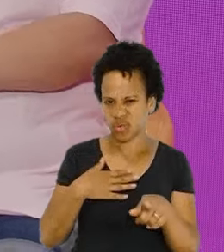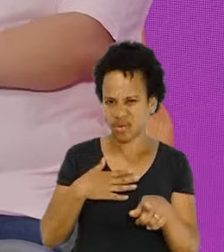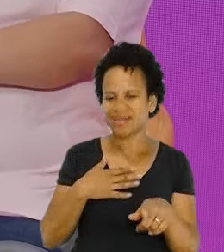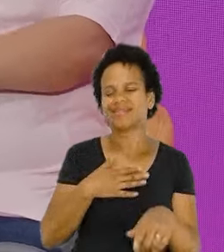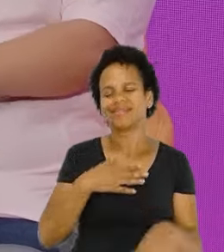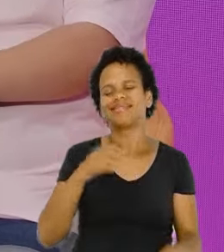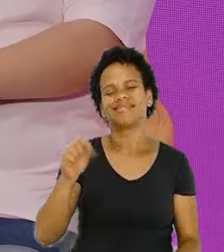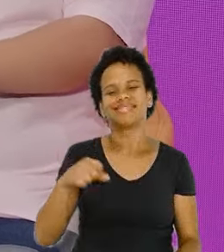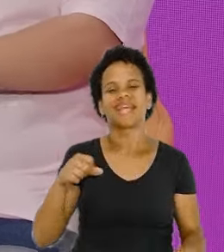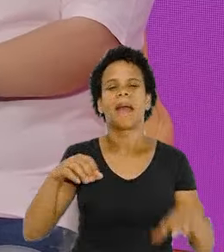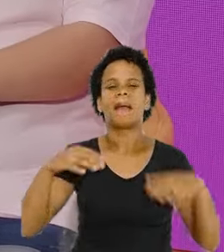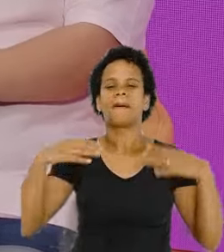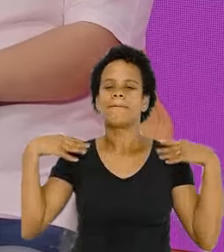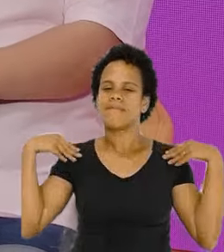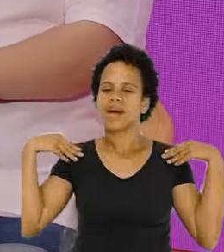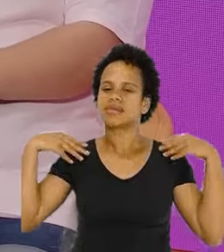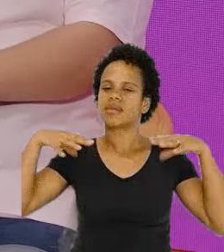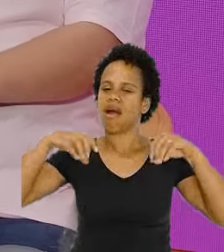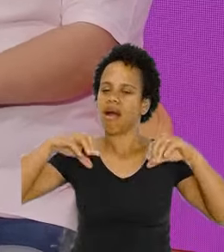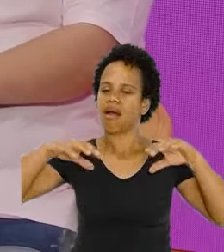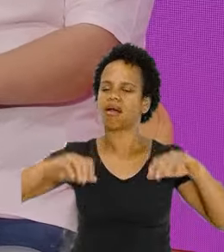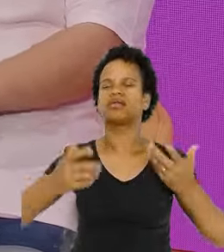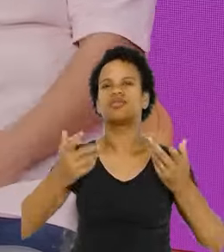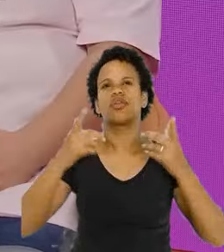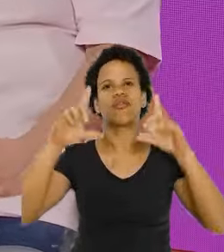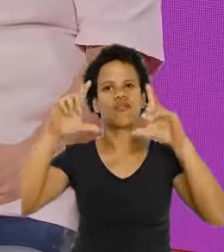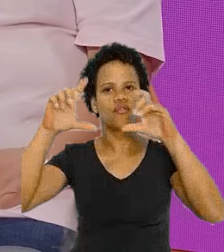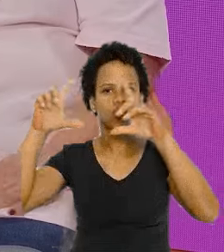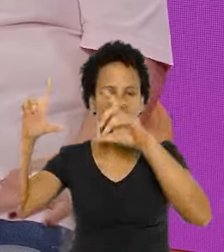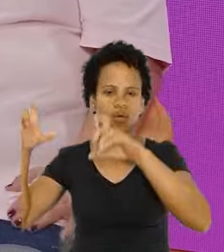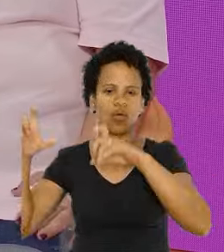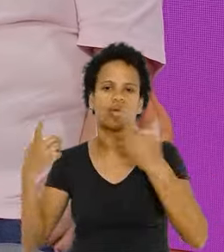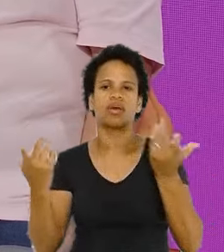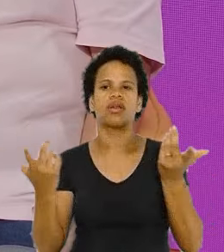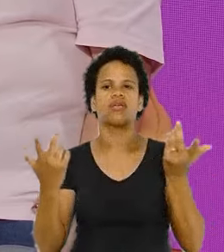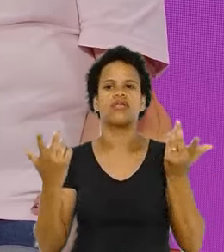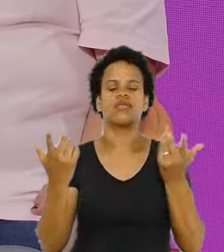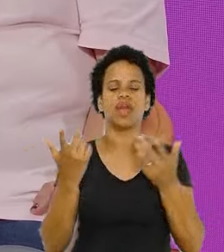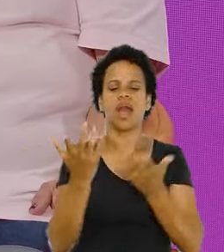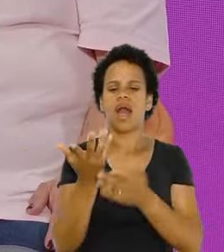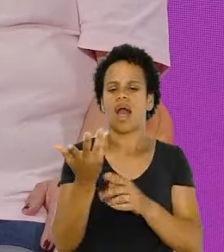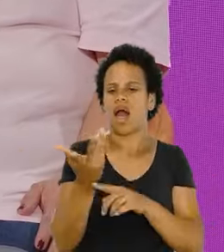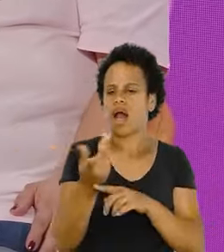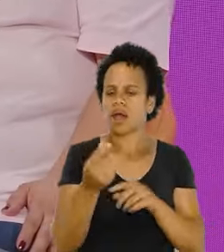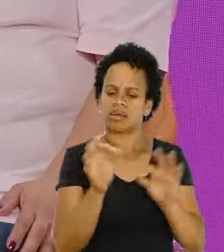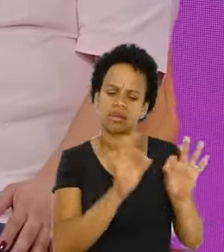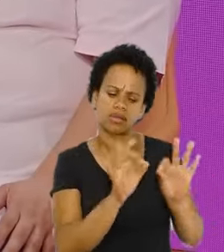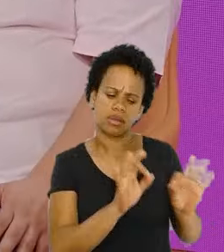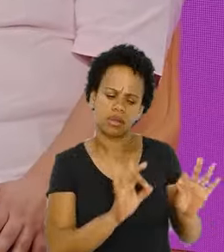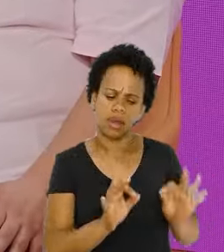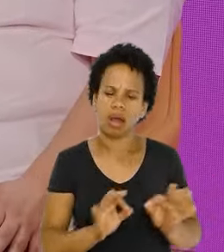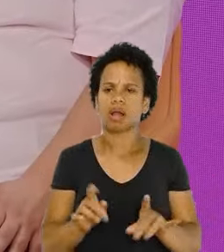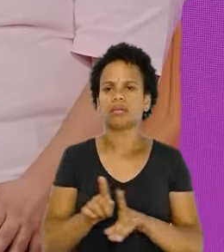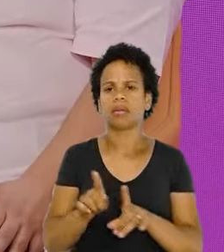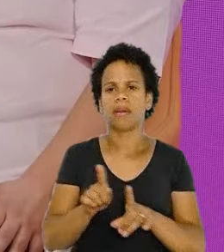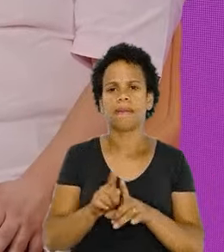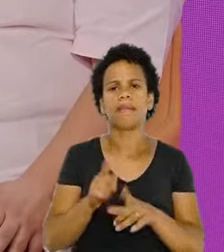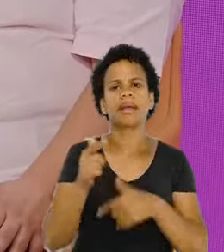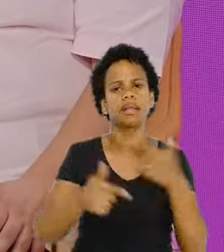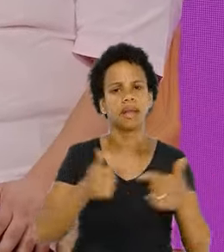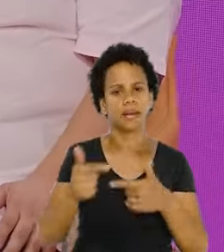curso de massagista curso de fotografia artesanato teve a experiência de trabalhar numa